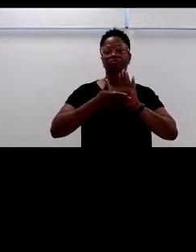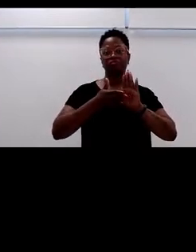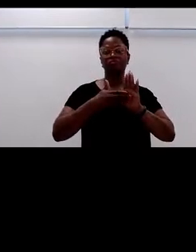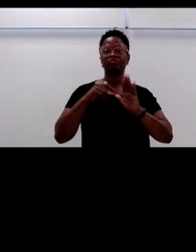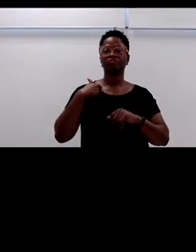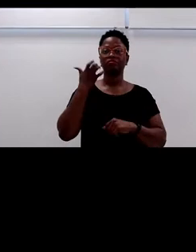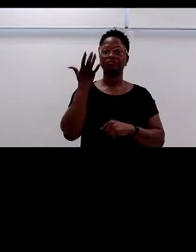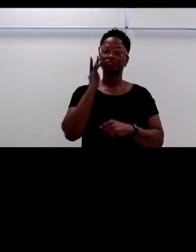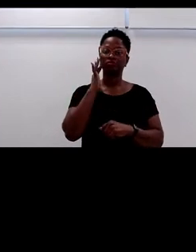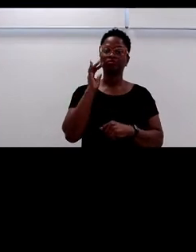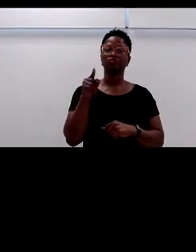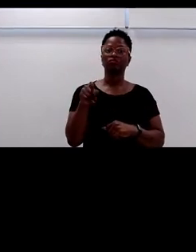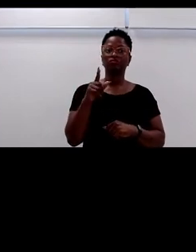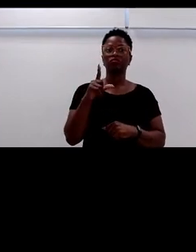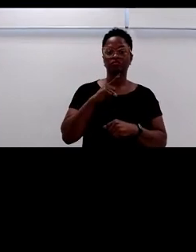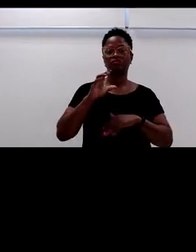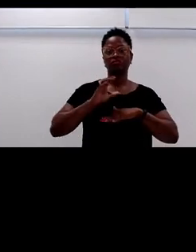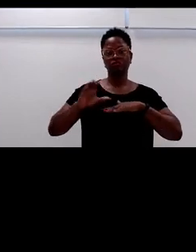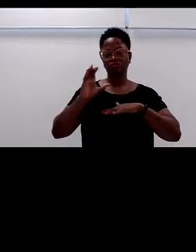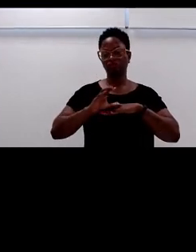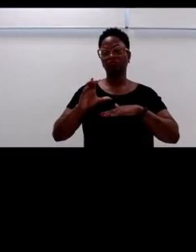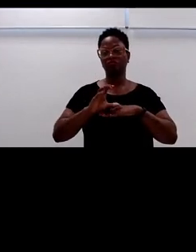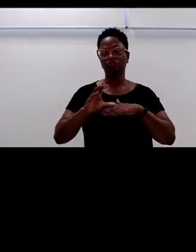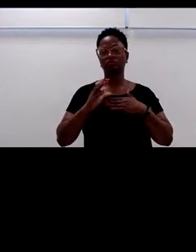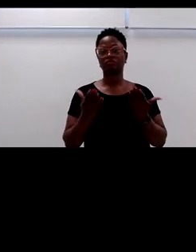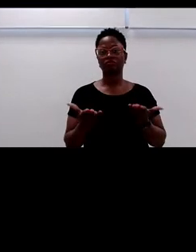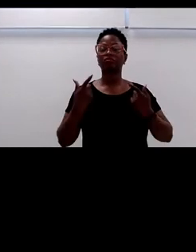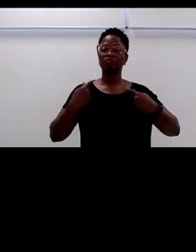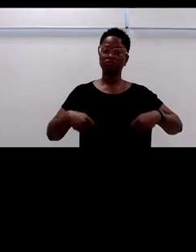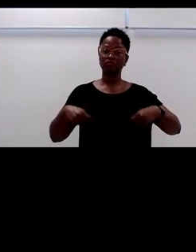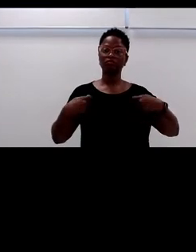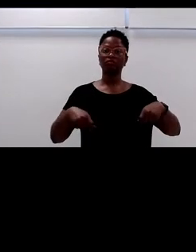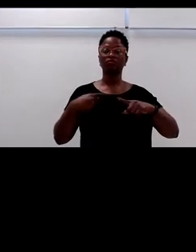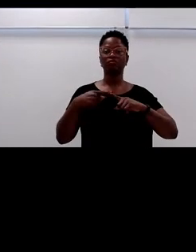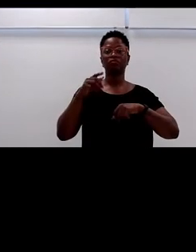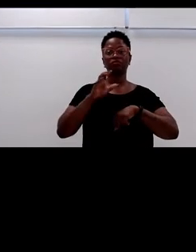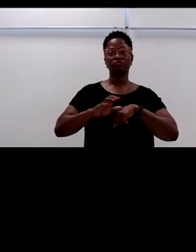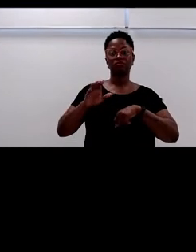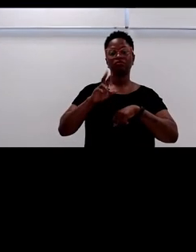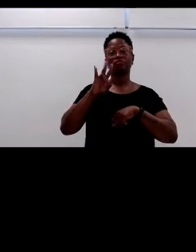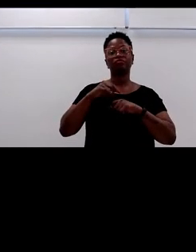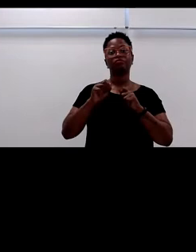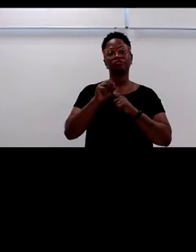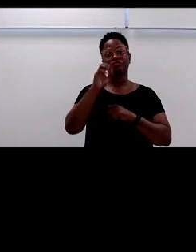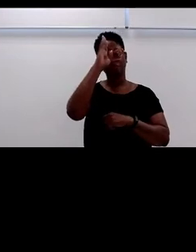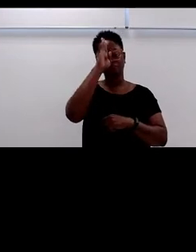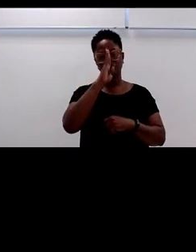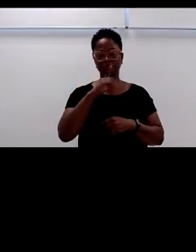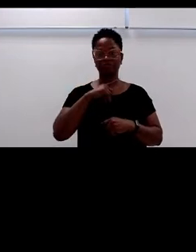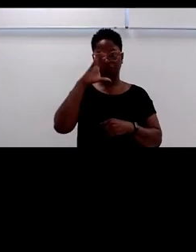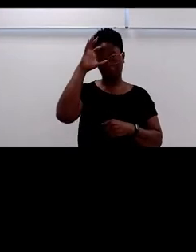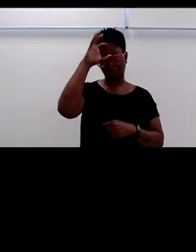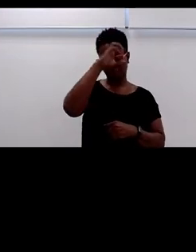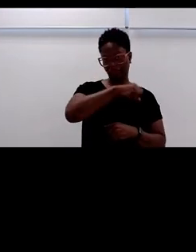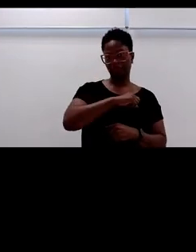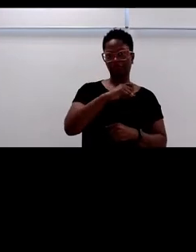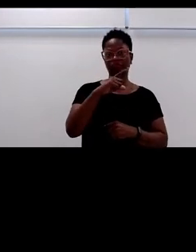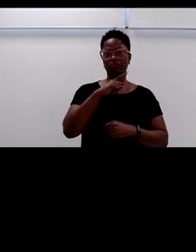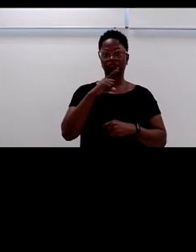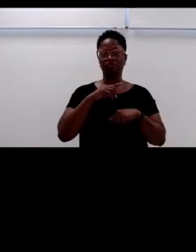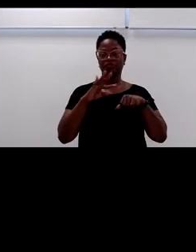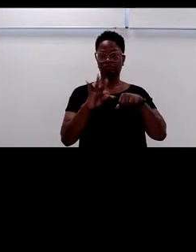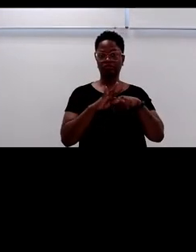alunos que fizerem esse curso, eles deveriam, porque é um curso que eles vão fazer de graça, eles vão estar aprendendo, né, essa técnica, eles